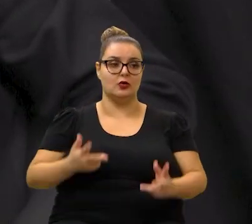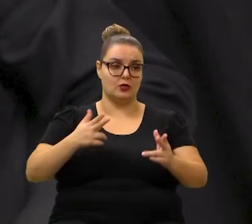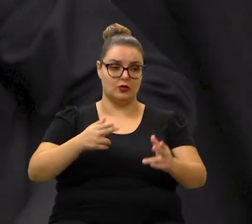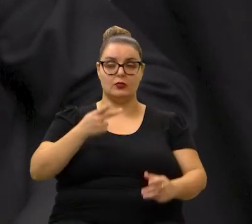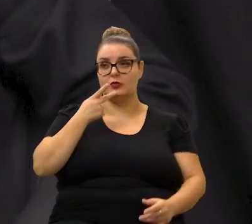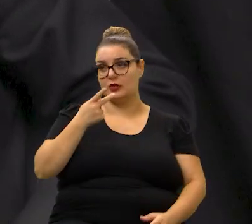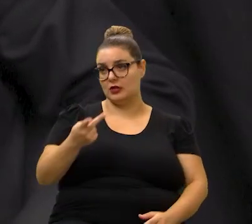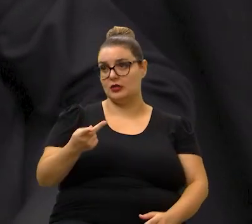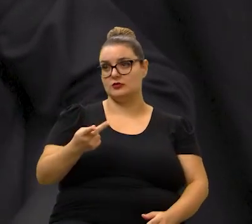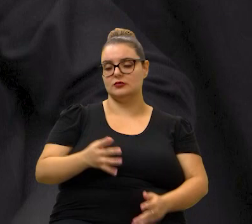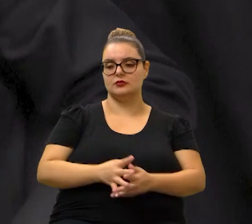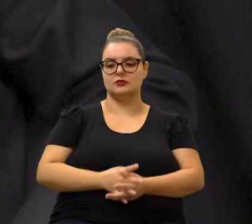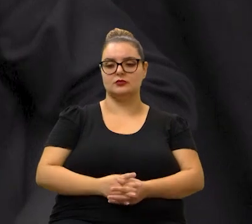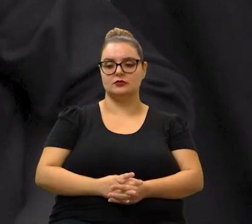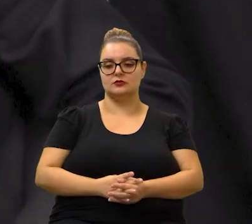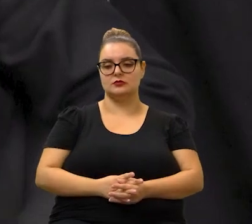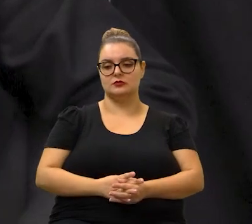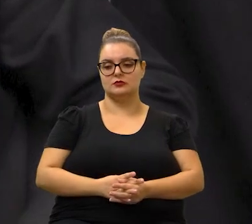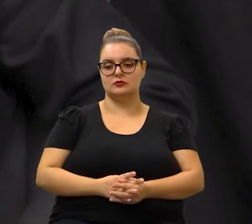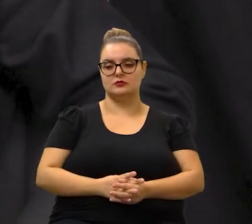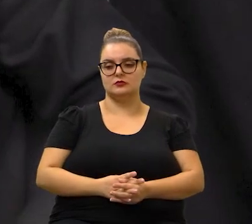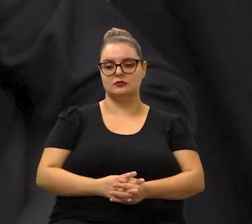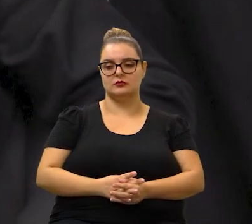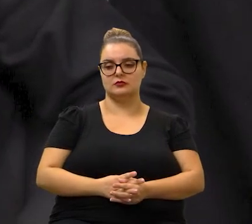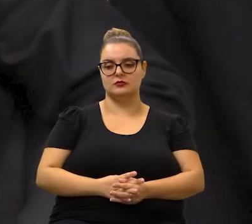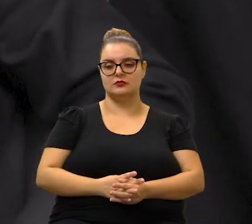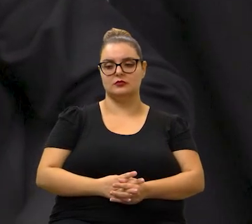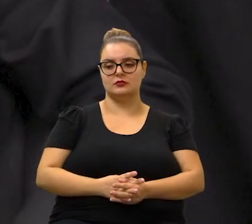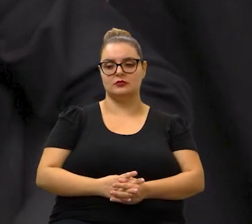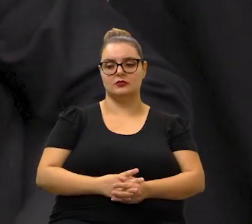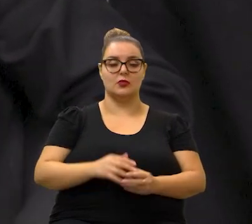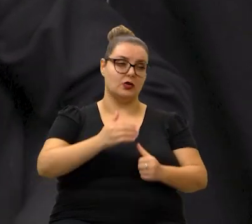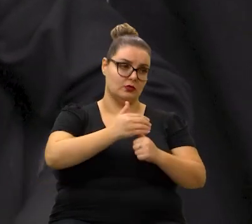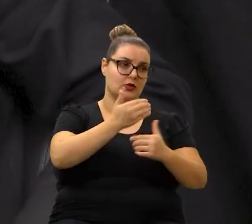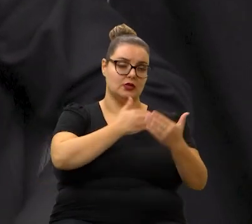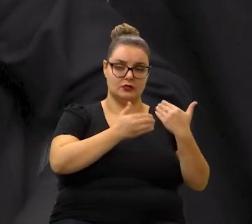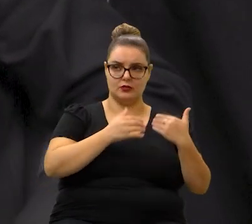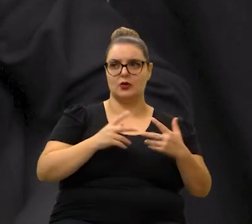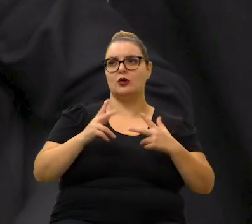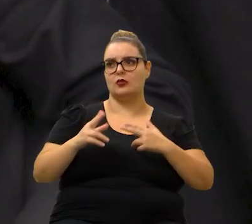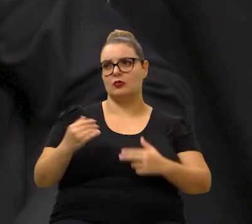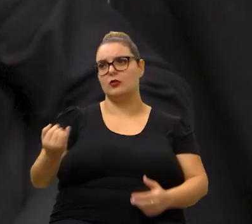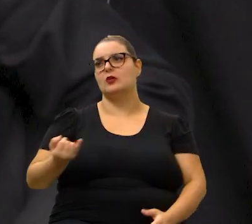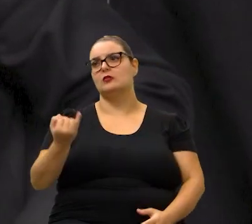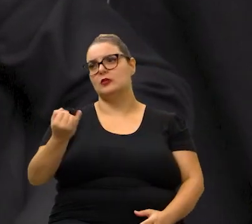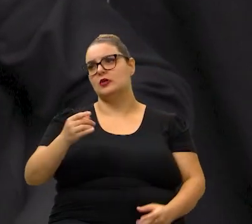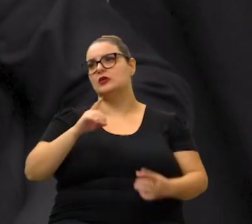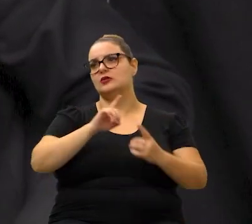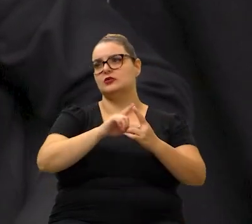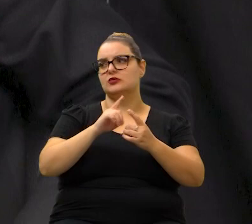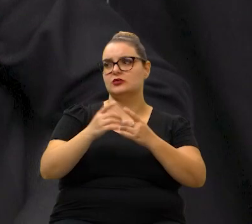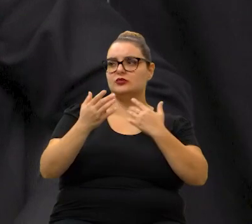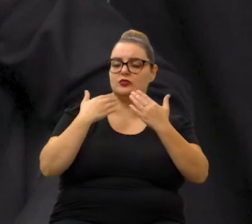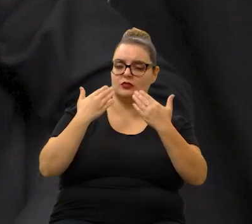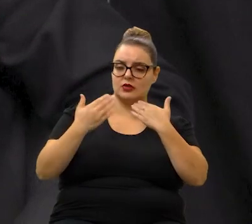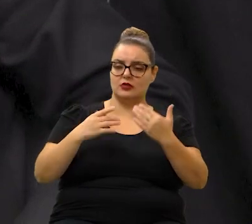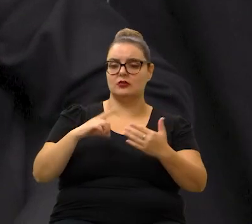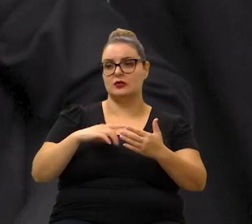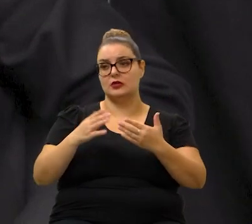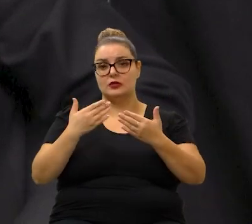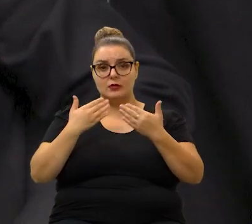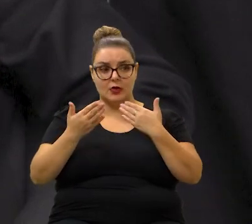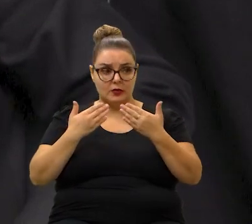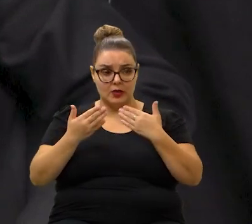tínhamos falado no bloco passado que como é importante né a gente atender a gente conversar a gente ter o